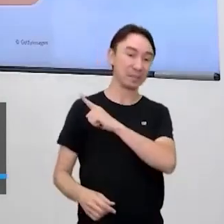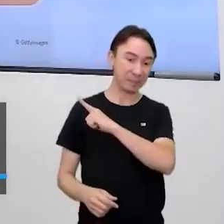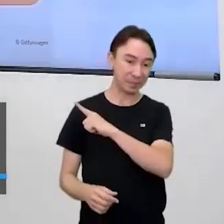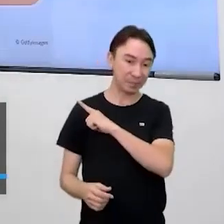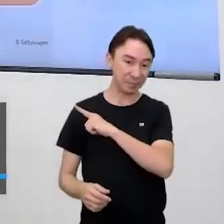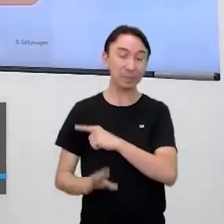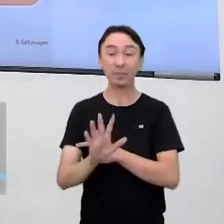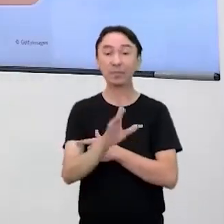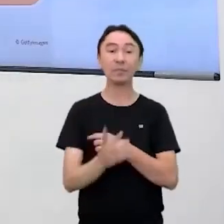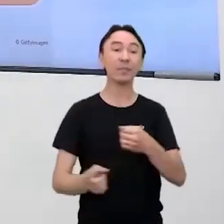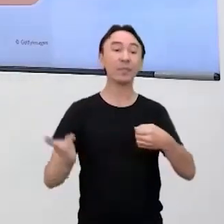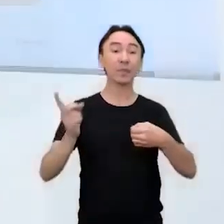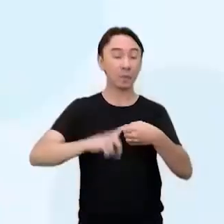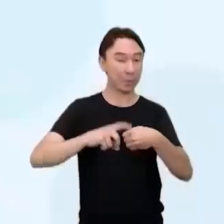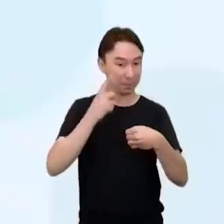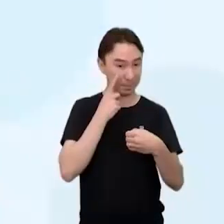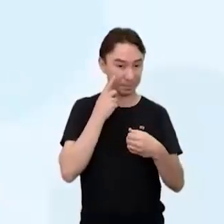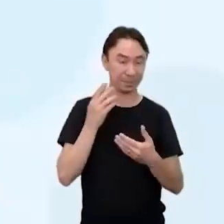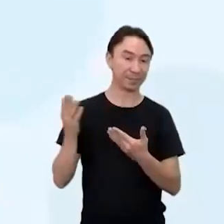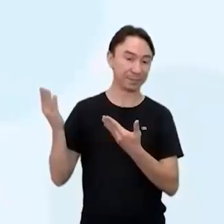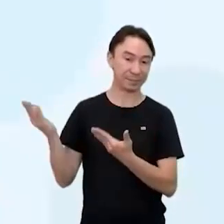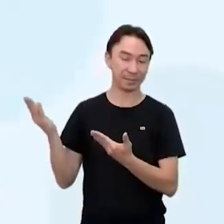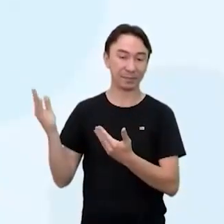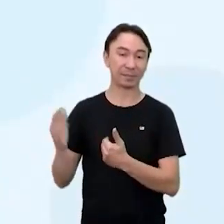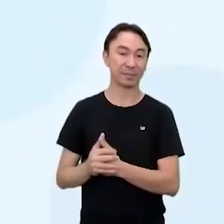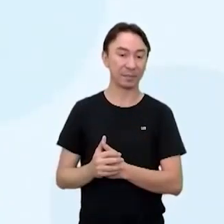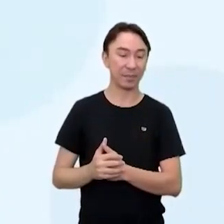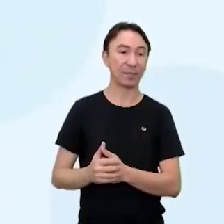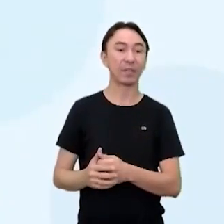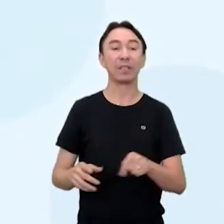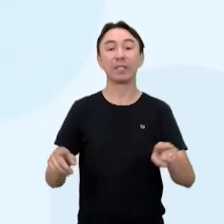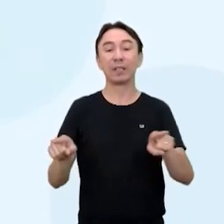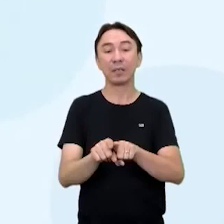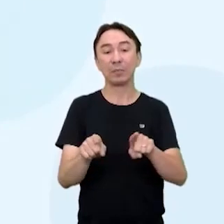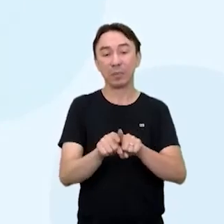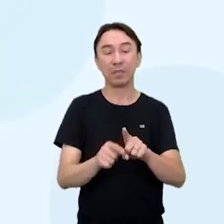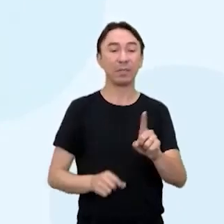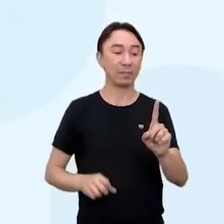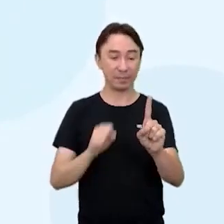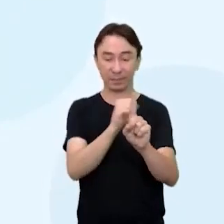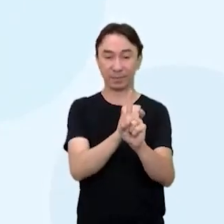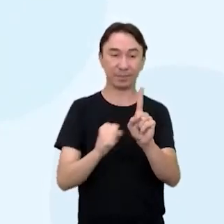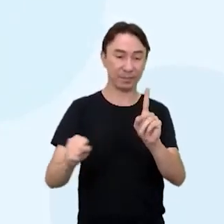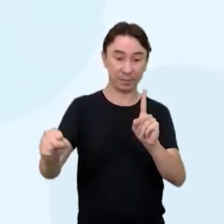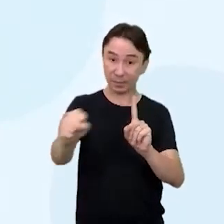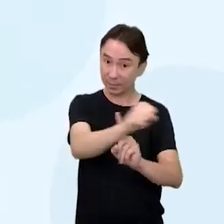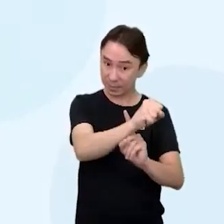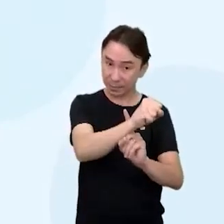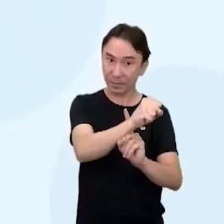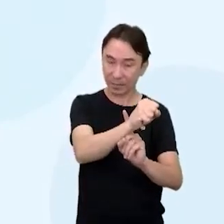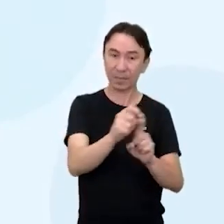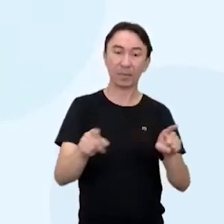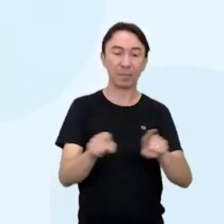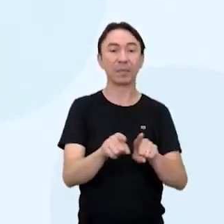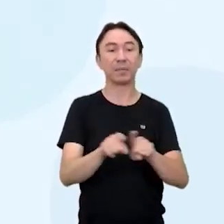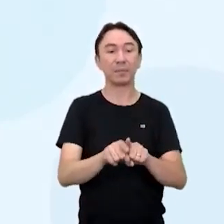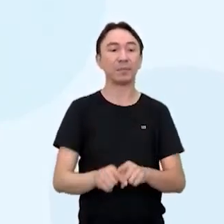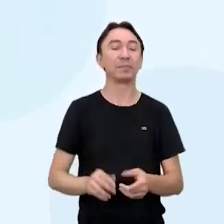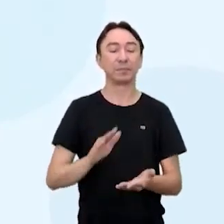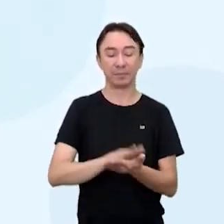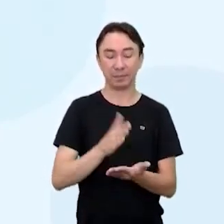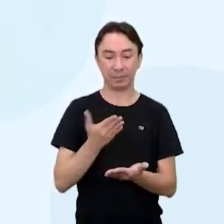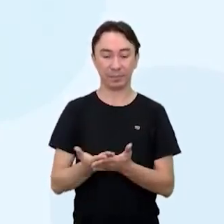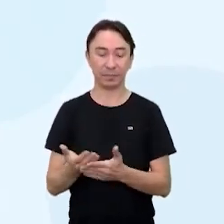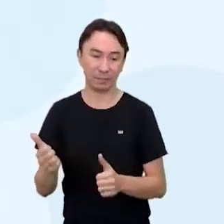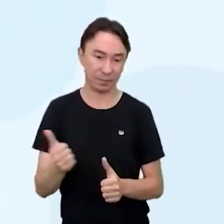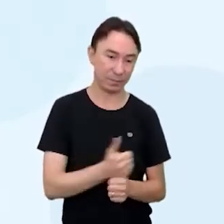aqui, vamos pro LED. A gente vai trabalhar também, simultaneamente, a arte. Há um convite para a gente trabalhar